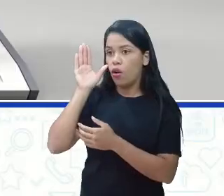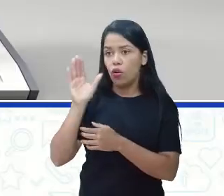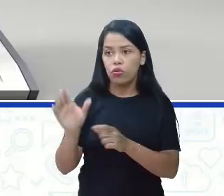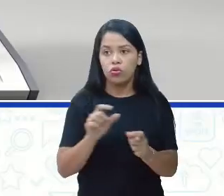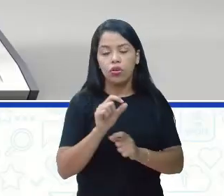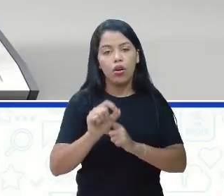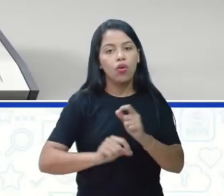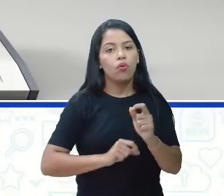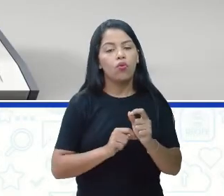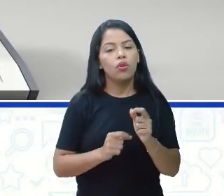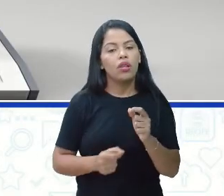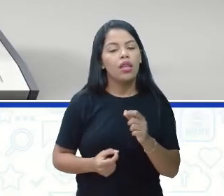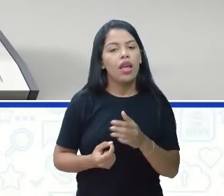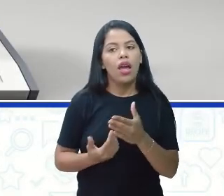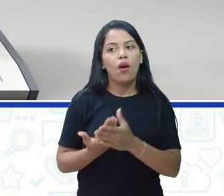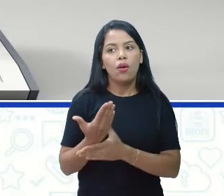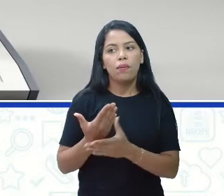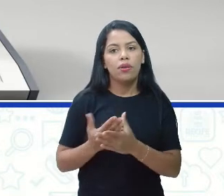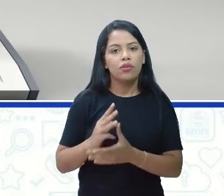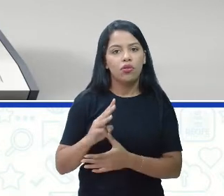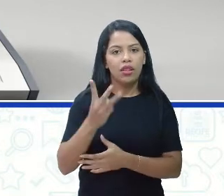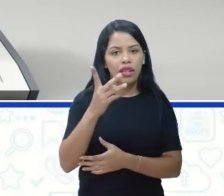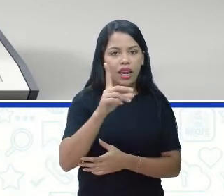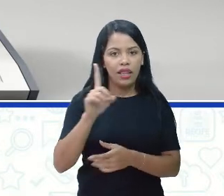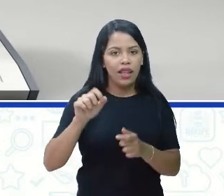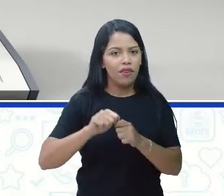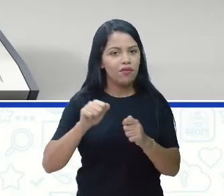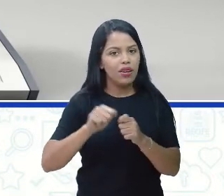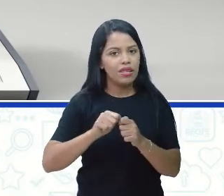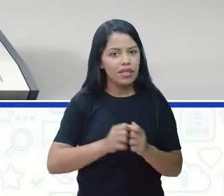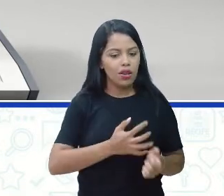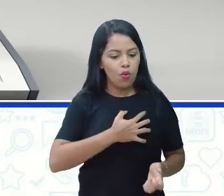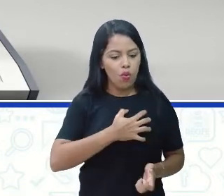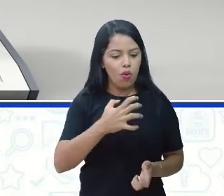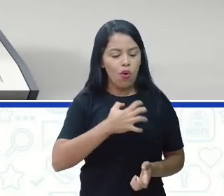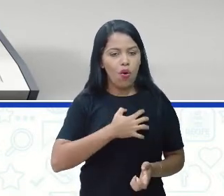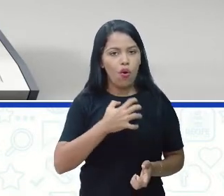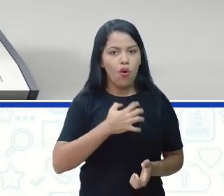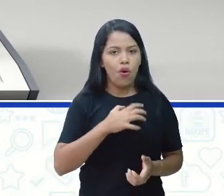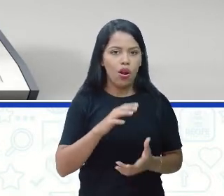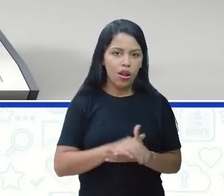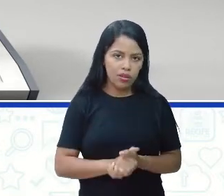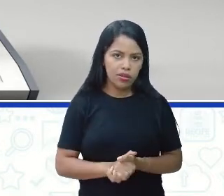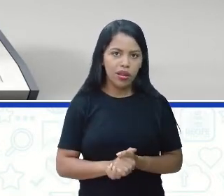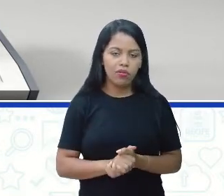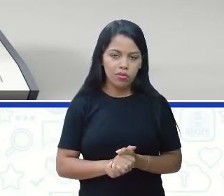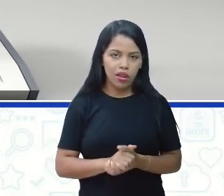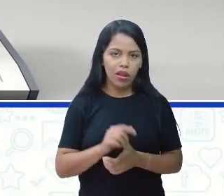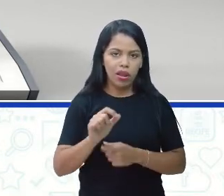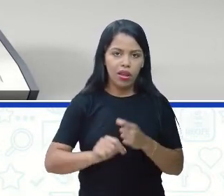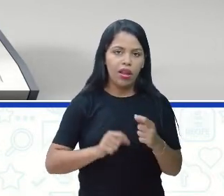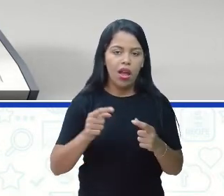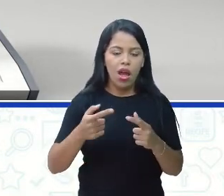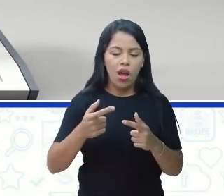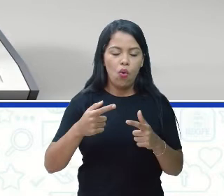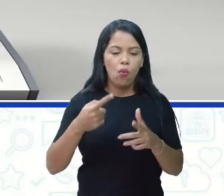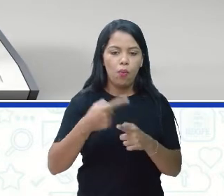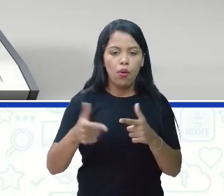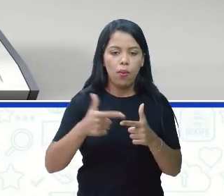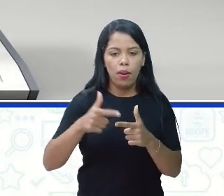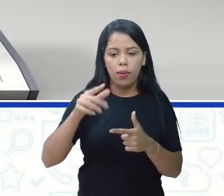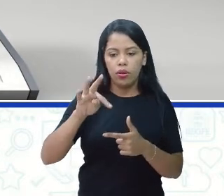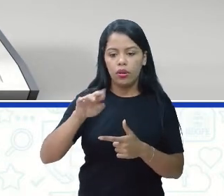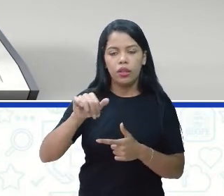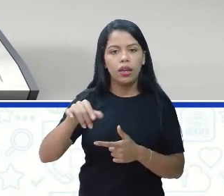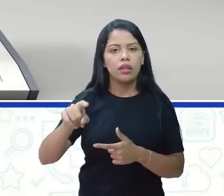uma impressora 3D fazendo aí a questão do coração. O problema do transplante é muito sério ainda no nosso país. Quem sabe que